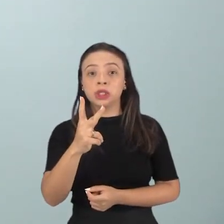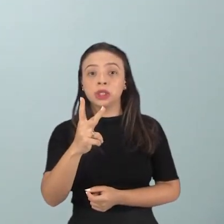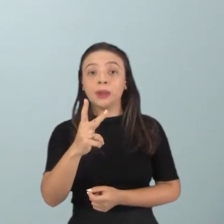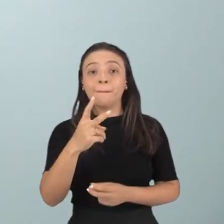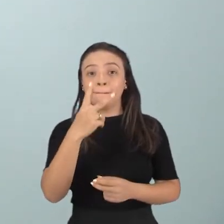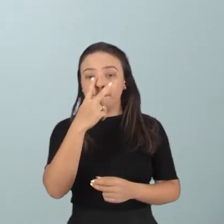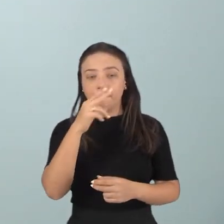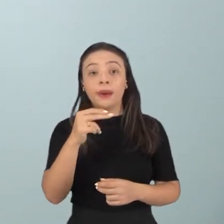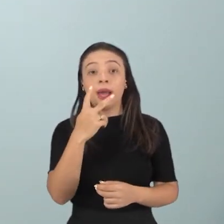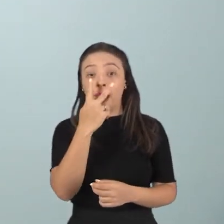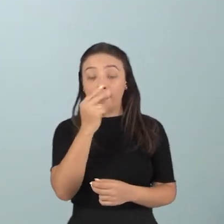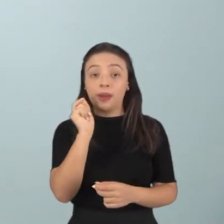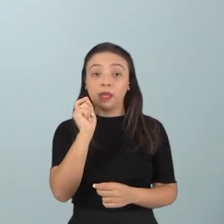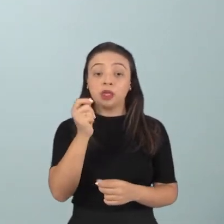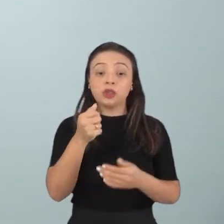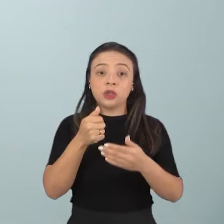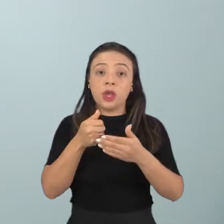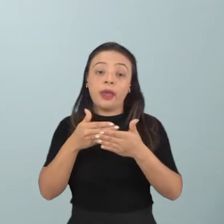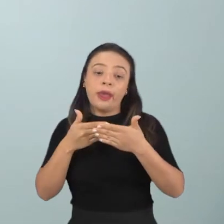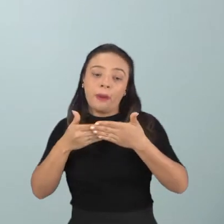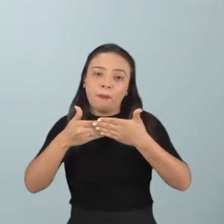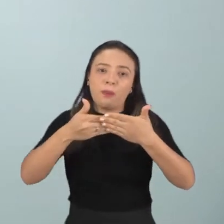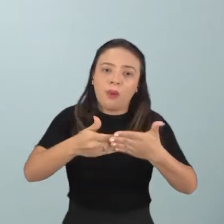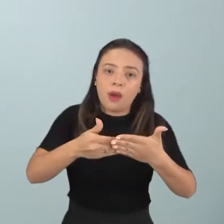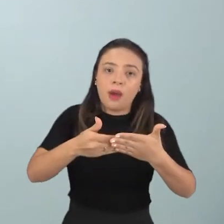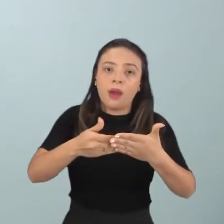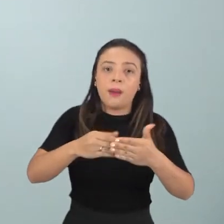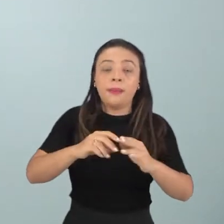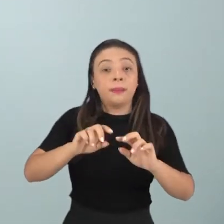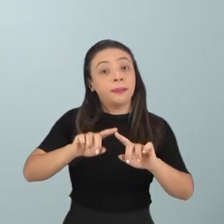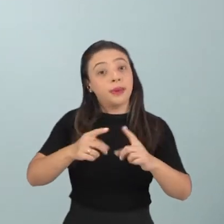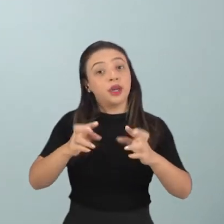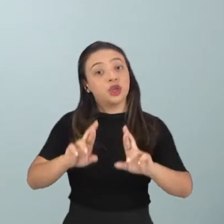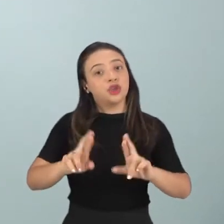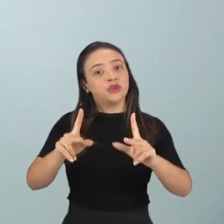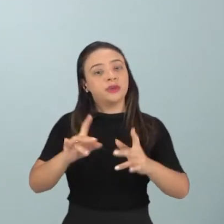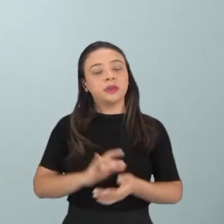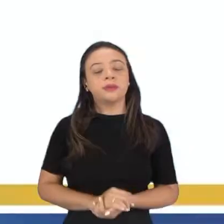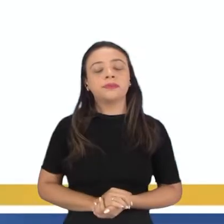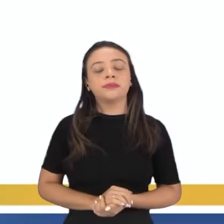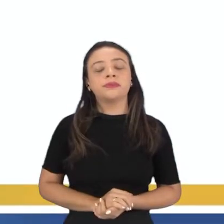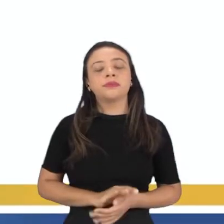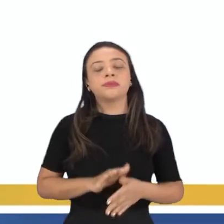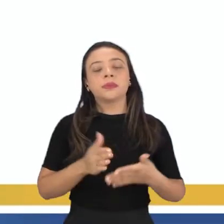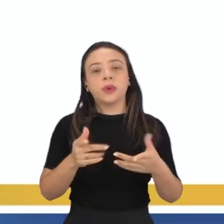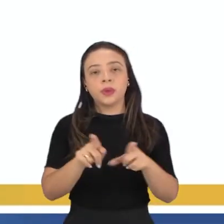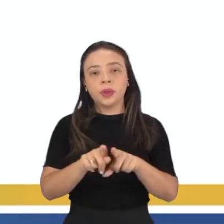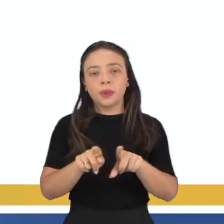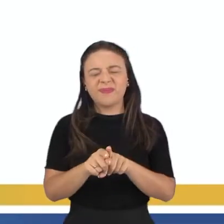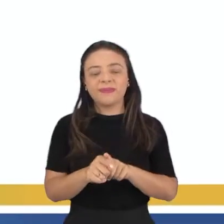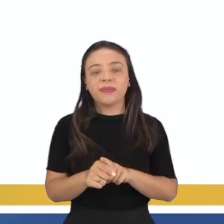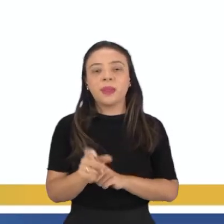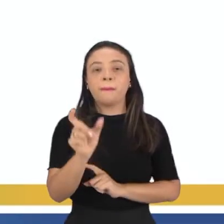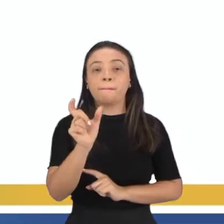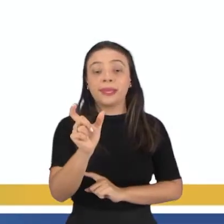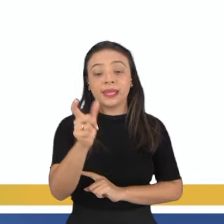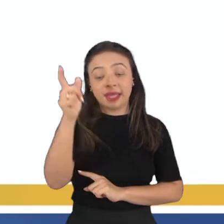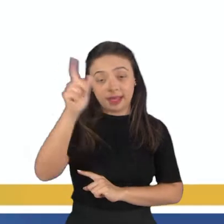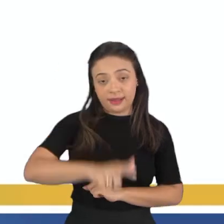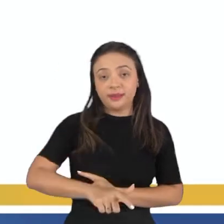empurrar a gente precisa ter bastante atenção para os falsos vai certo o nosso segundo. São palavras